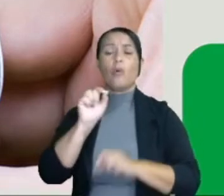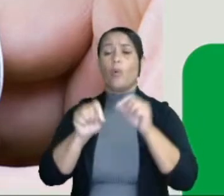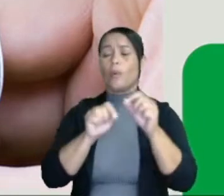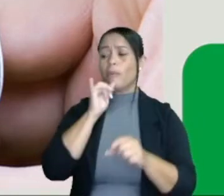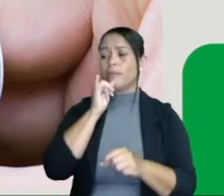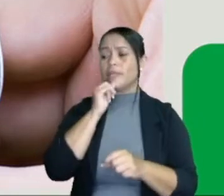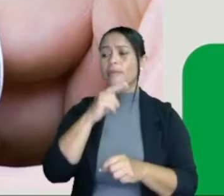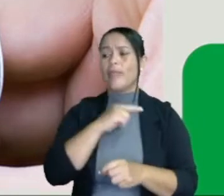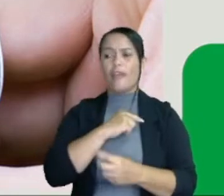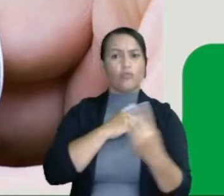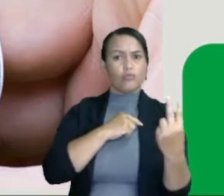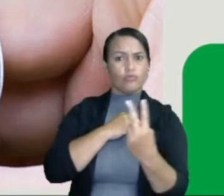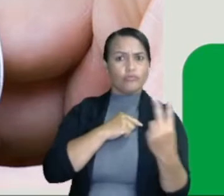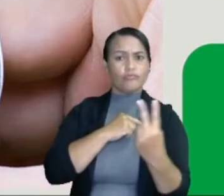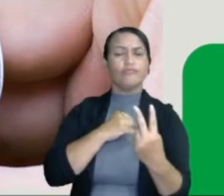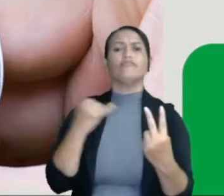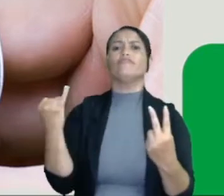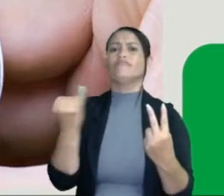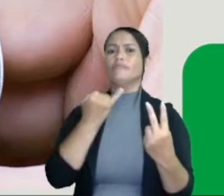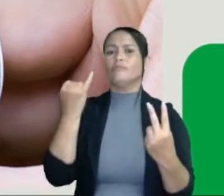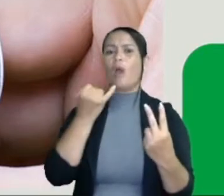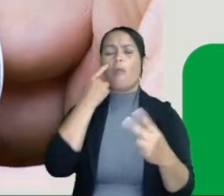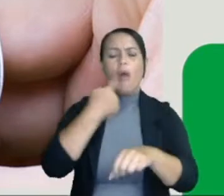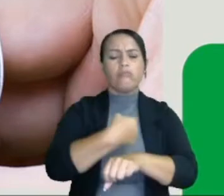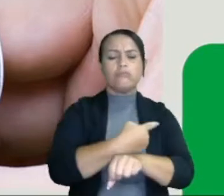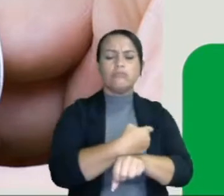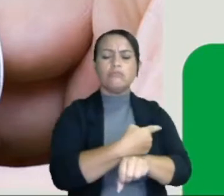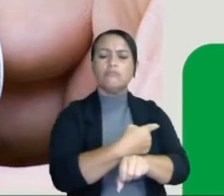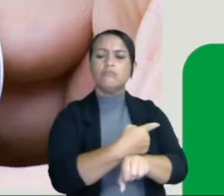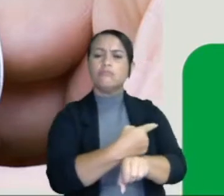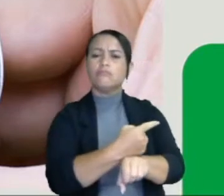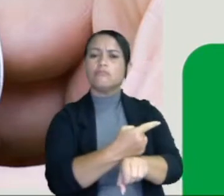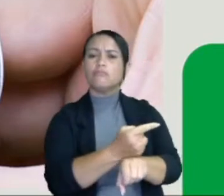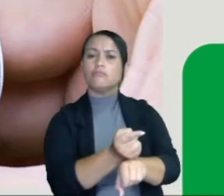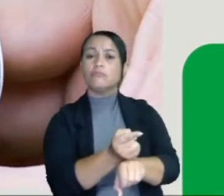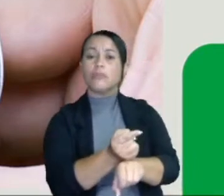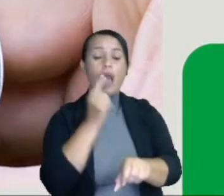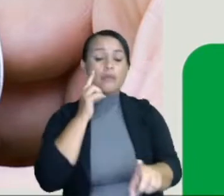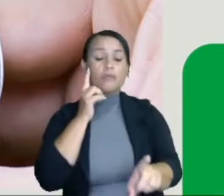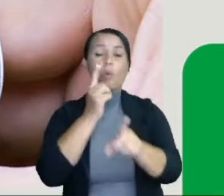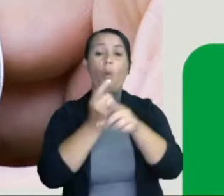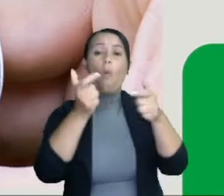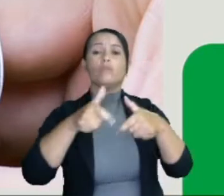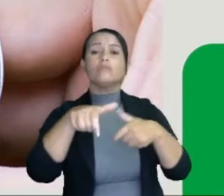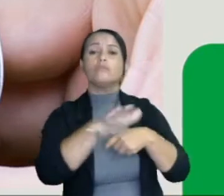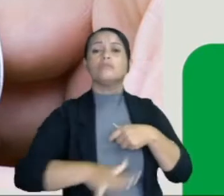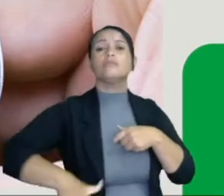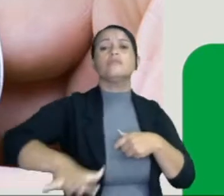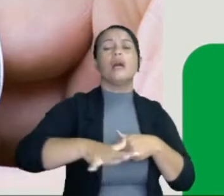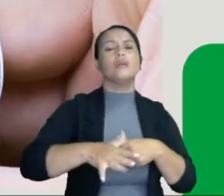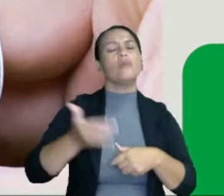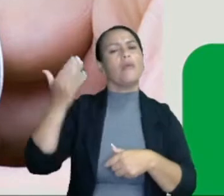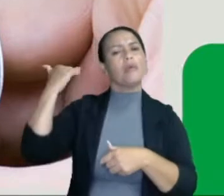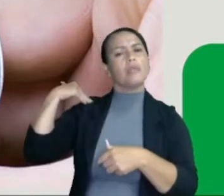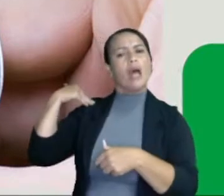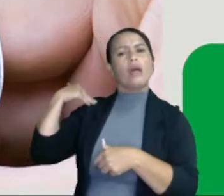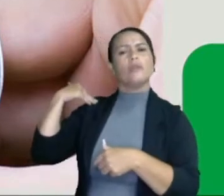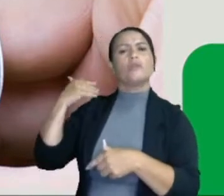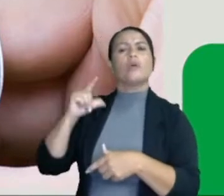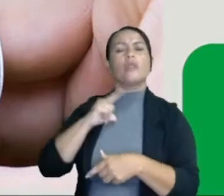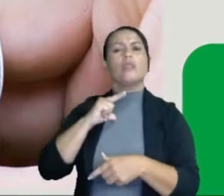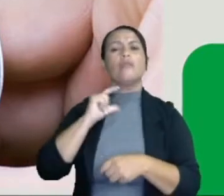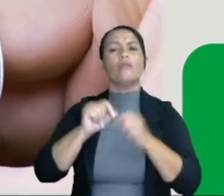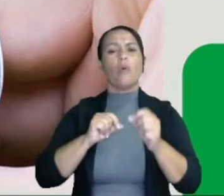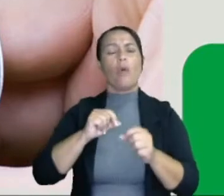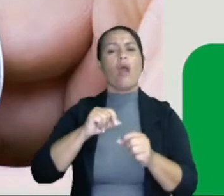você tivesse a possibilidade de se deslocar com maior precisão no espaço, não é isso? E durante as grandes navegações que eu mencionei, né,